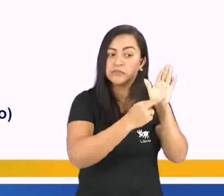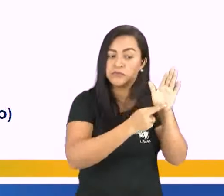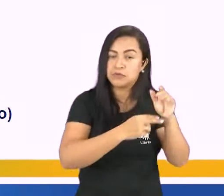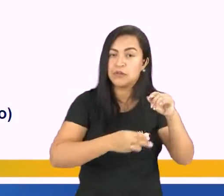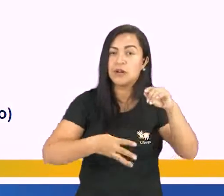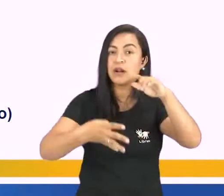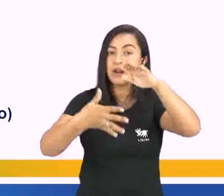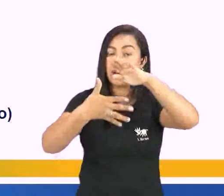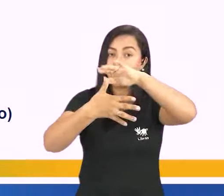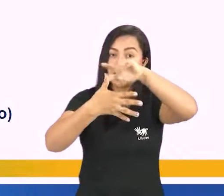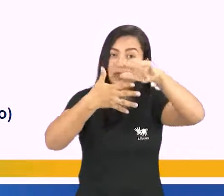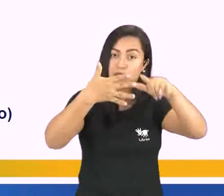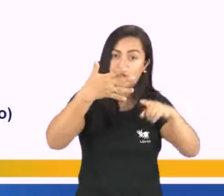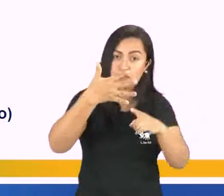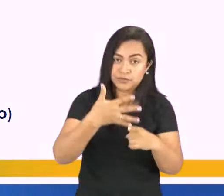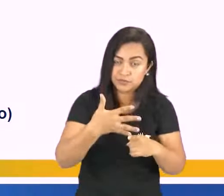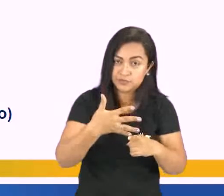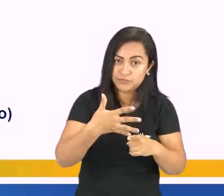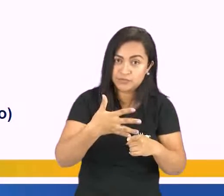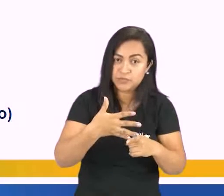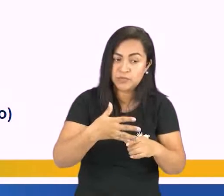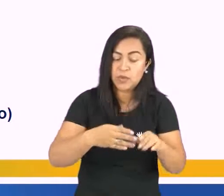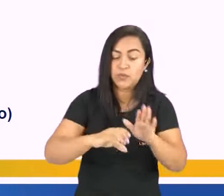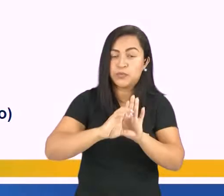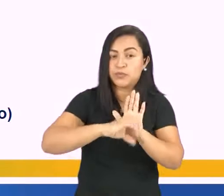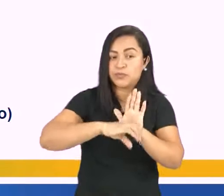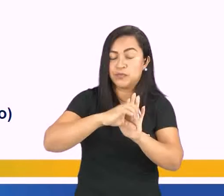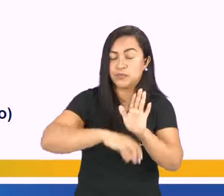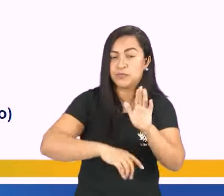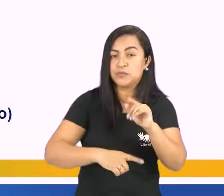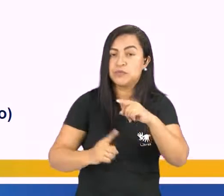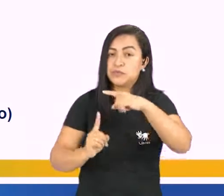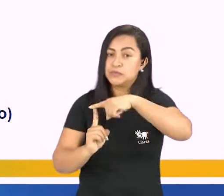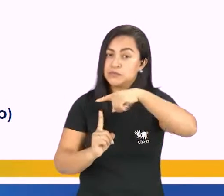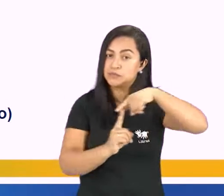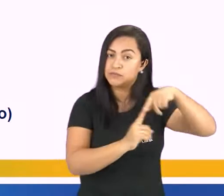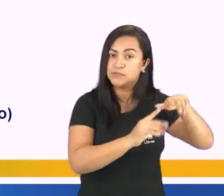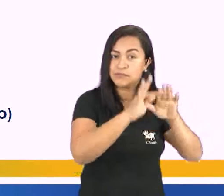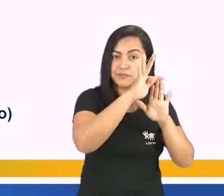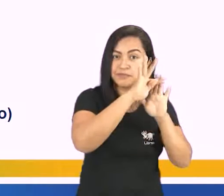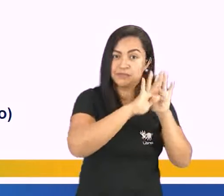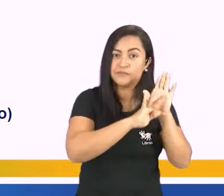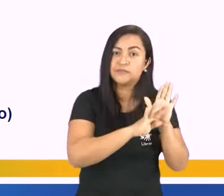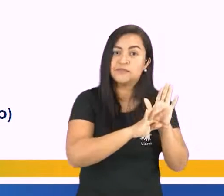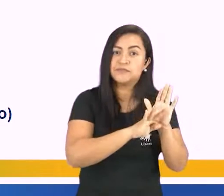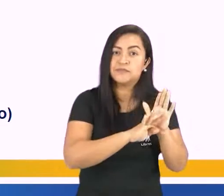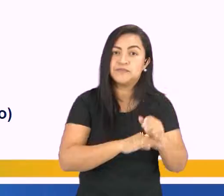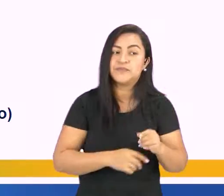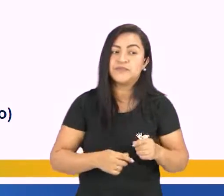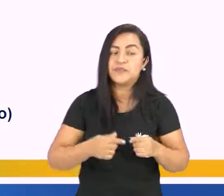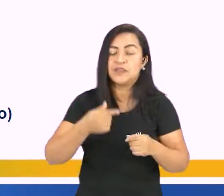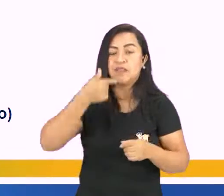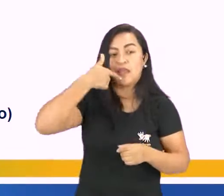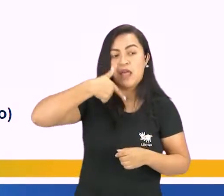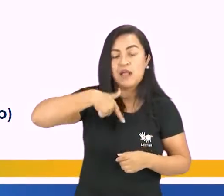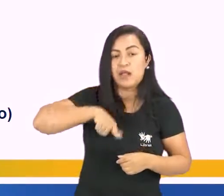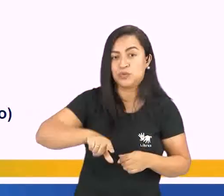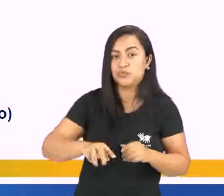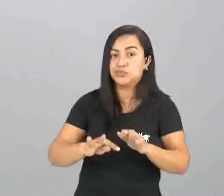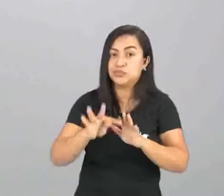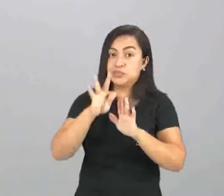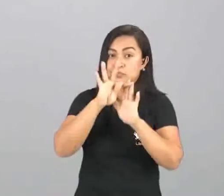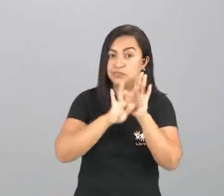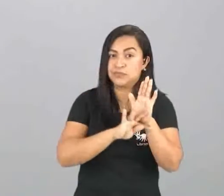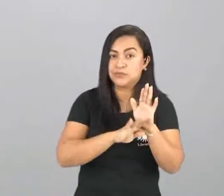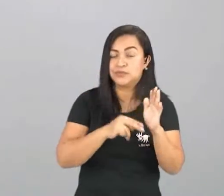compartidos. El concepto de tipología textual se enmarca dentro da linguística do texto. Quer